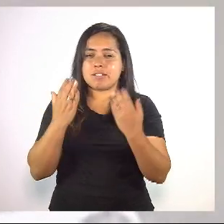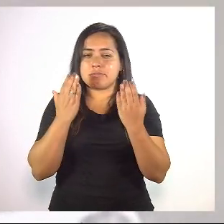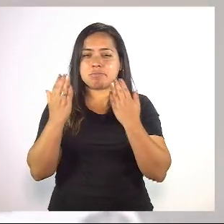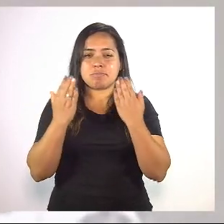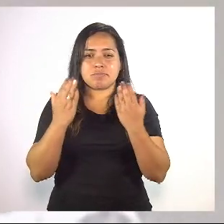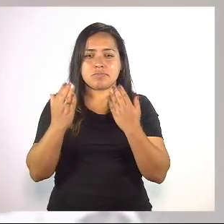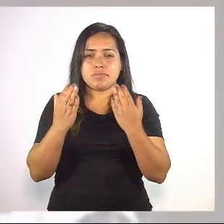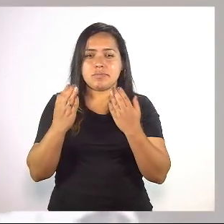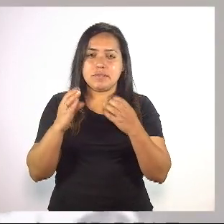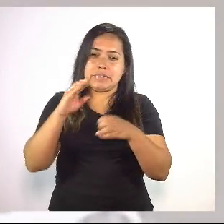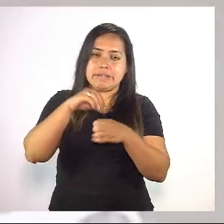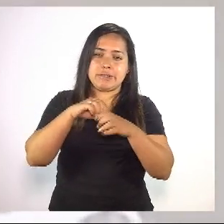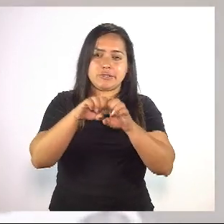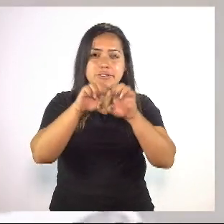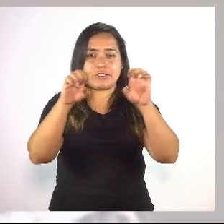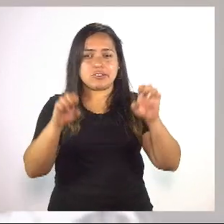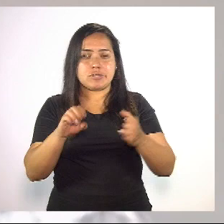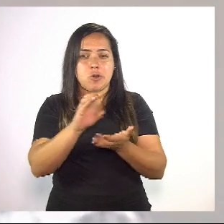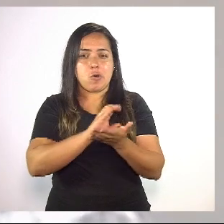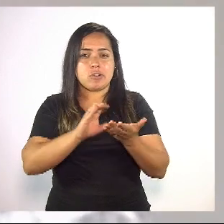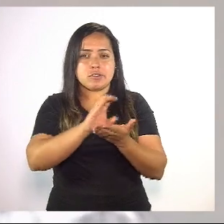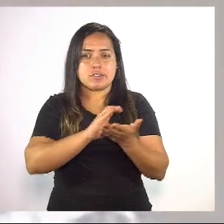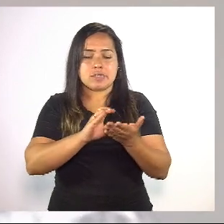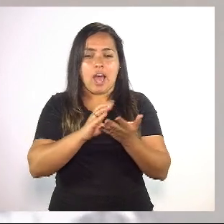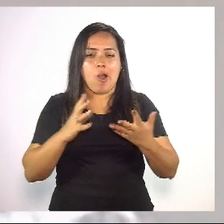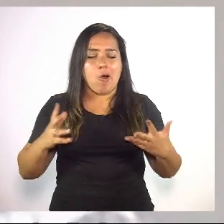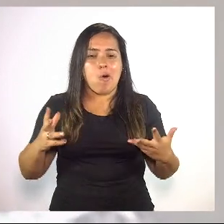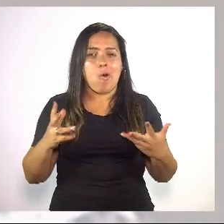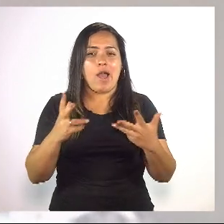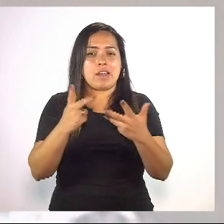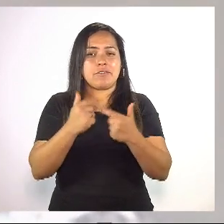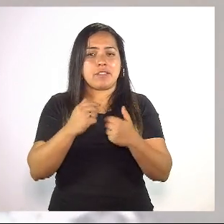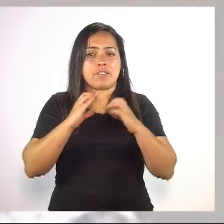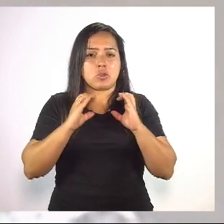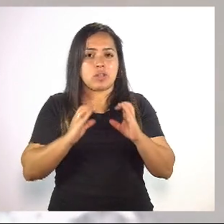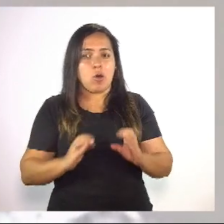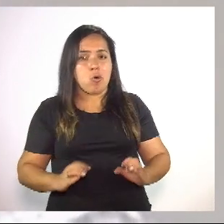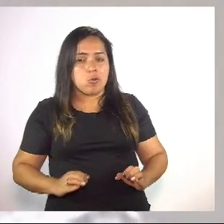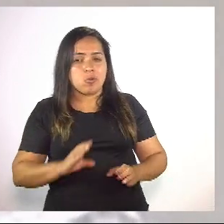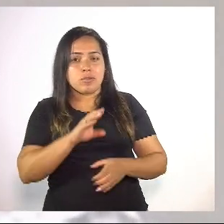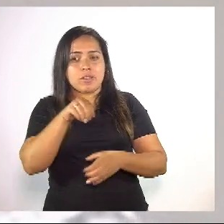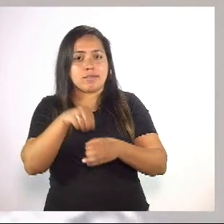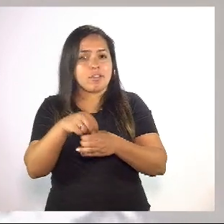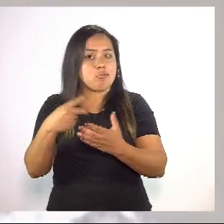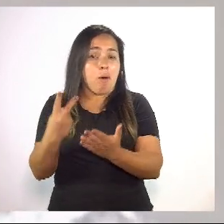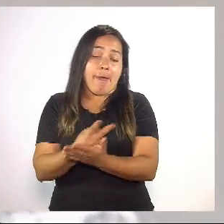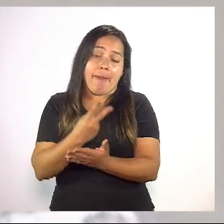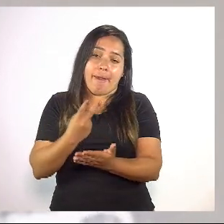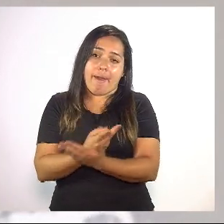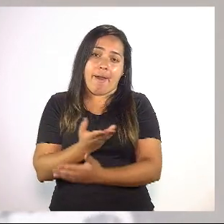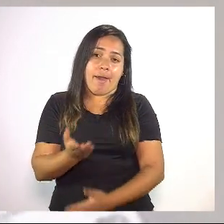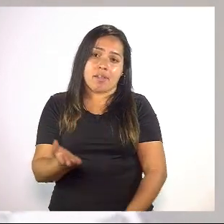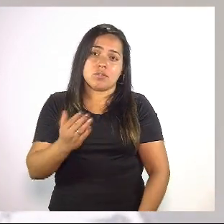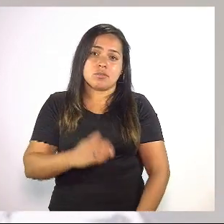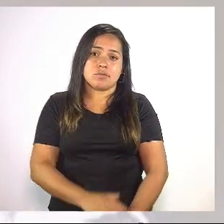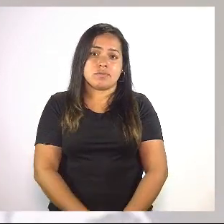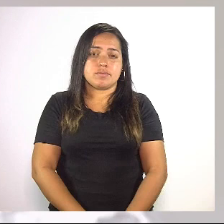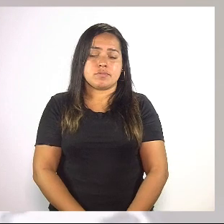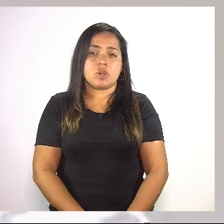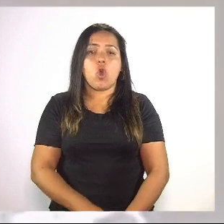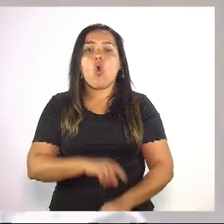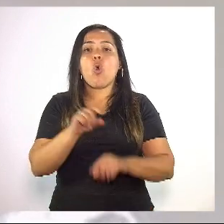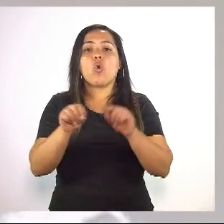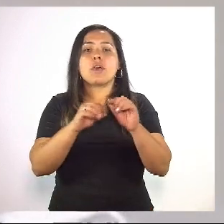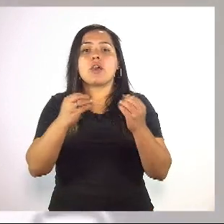estatura constitucional, a qualificação da conduta descrita neste tópico como uma irregularidade. O que eu estou colocando